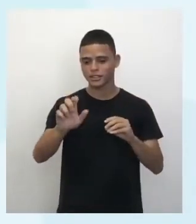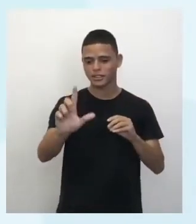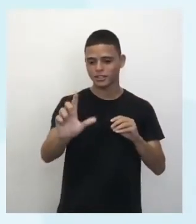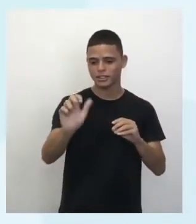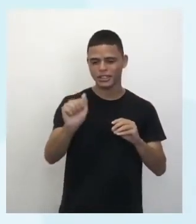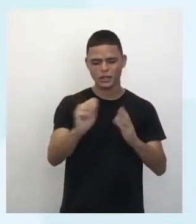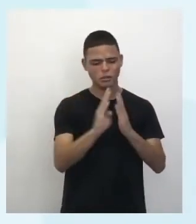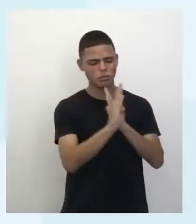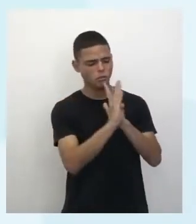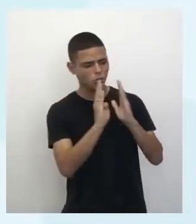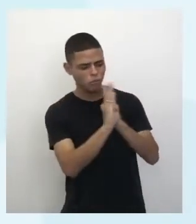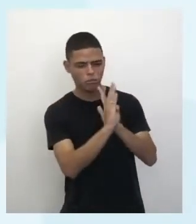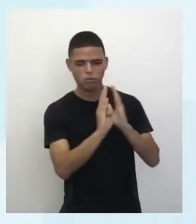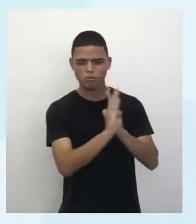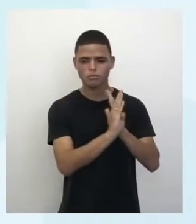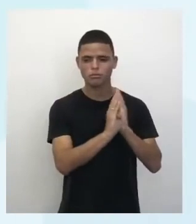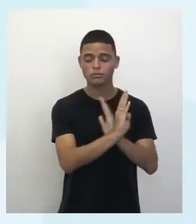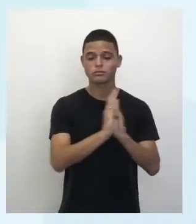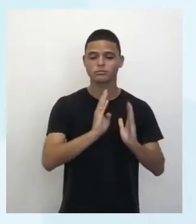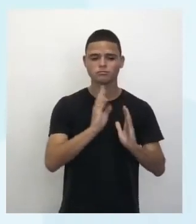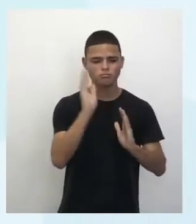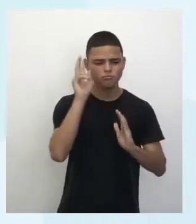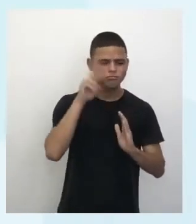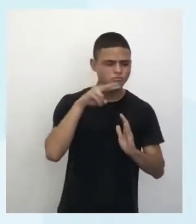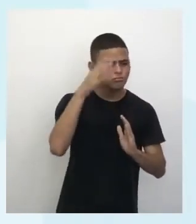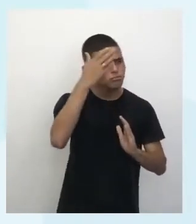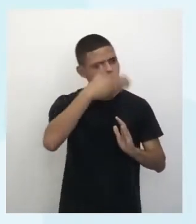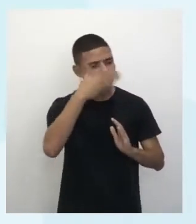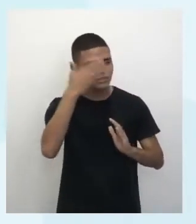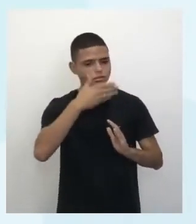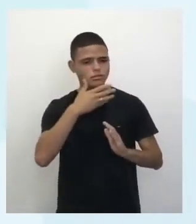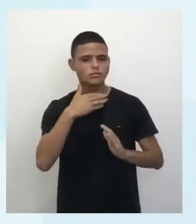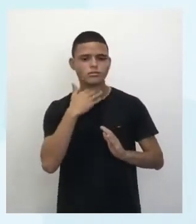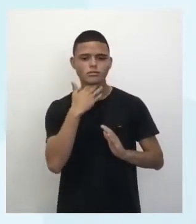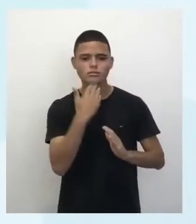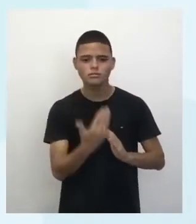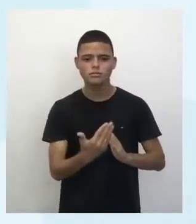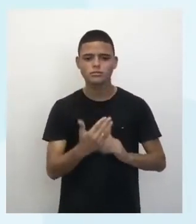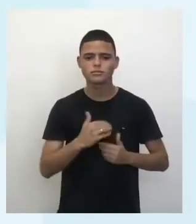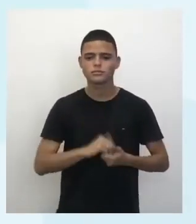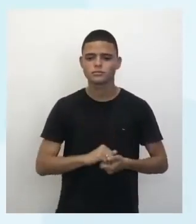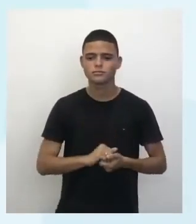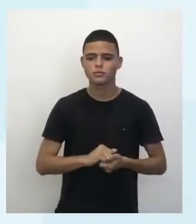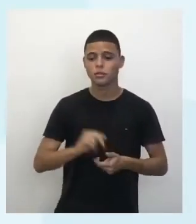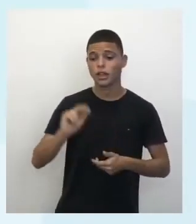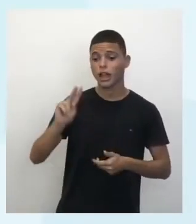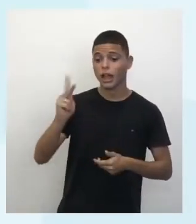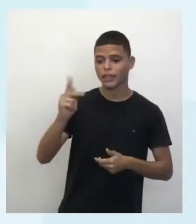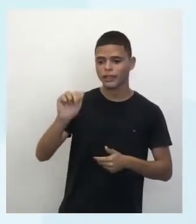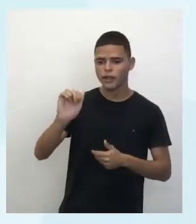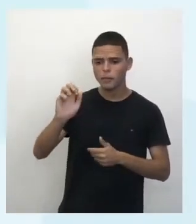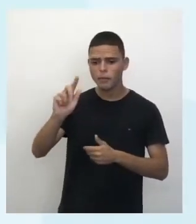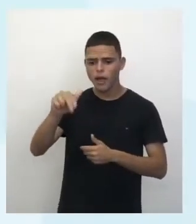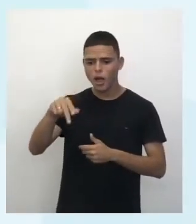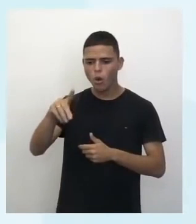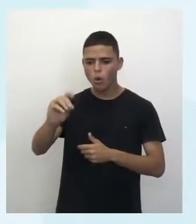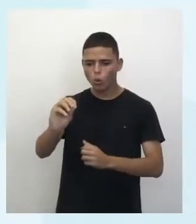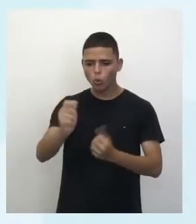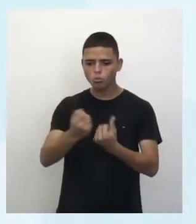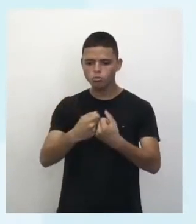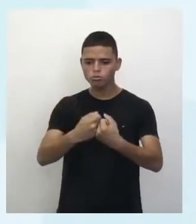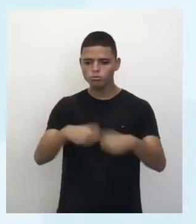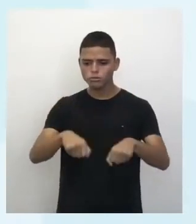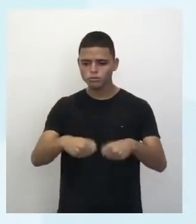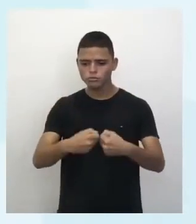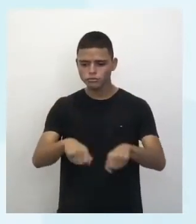Borraram você. Então, borraram a Mirella, eu consigo dizer exatamente onde eu estava no Anhangabaú, né, pegando o metrô aí.